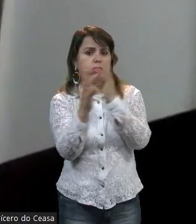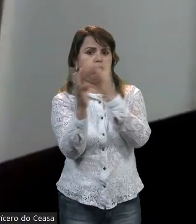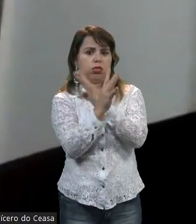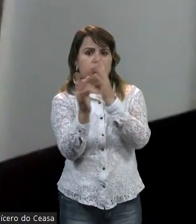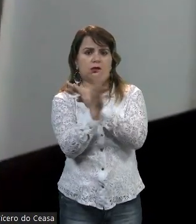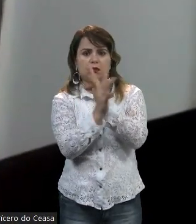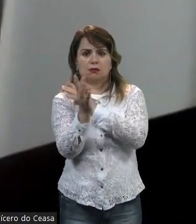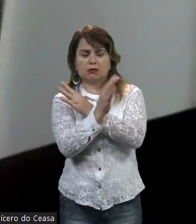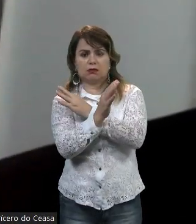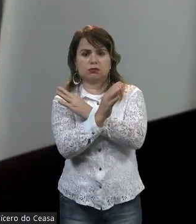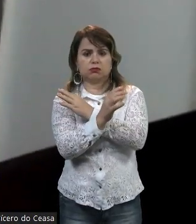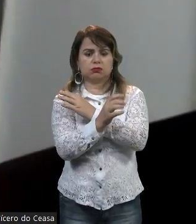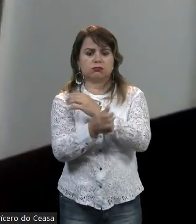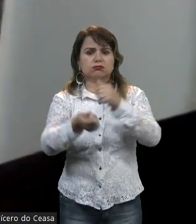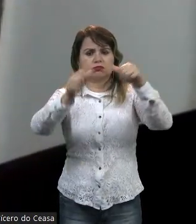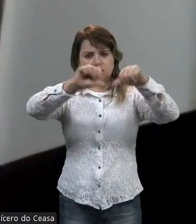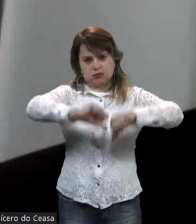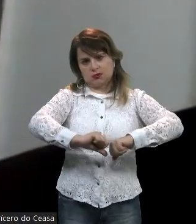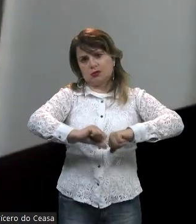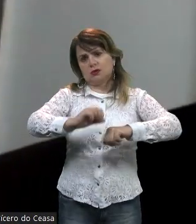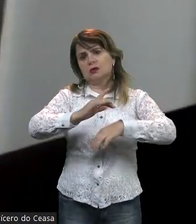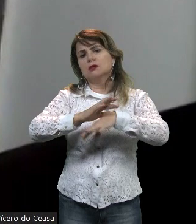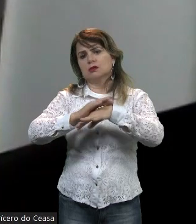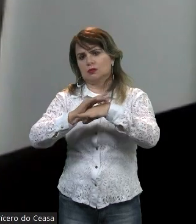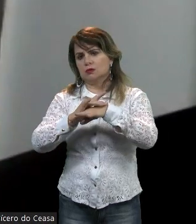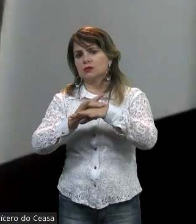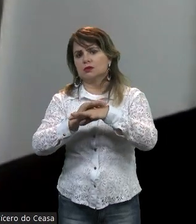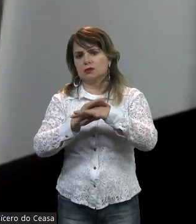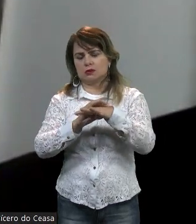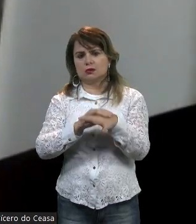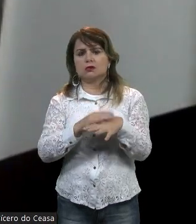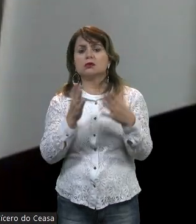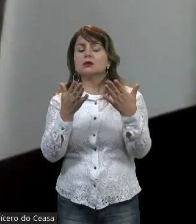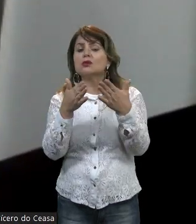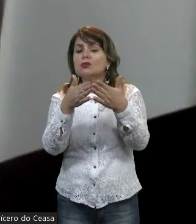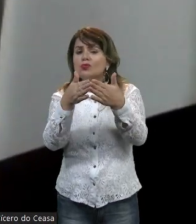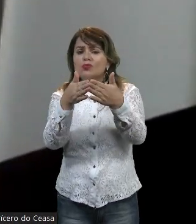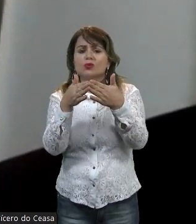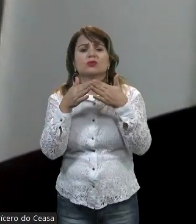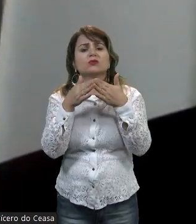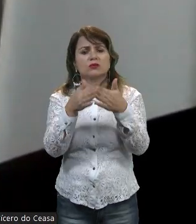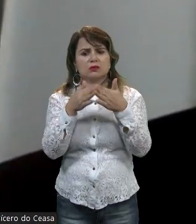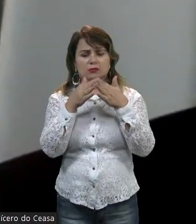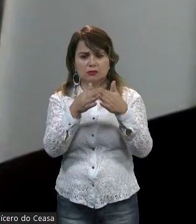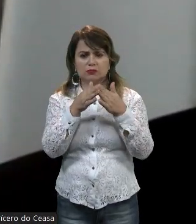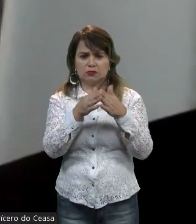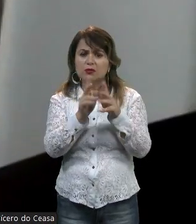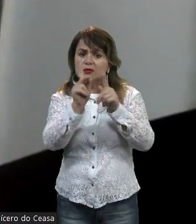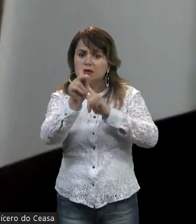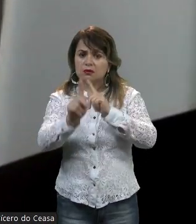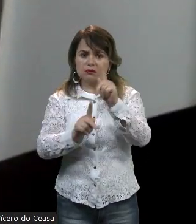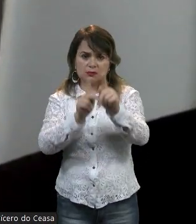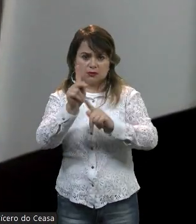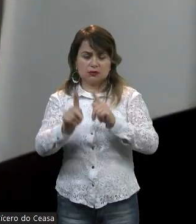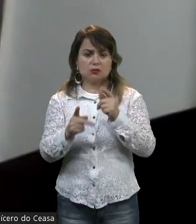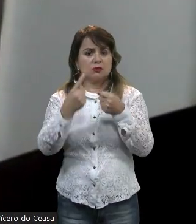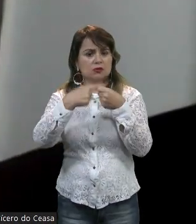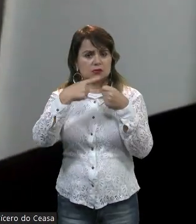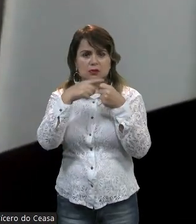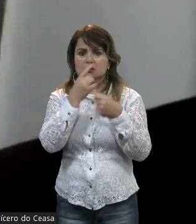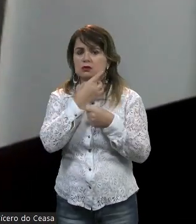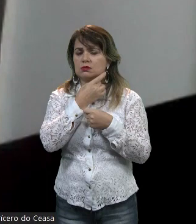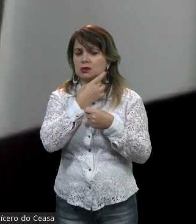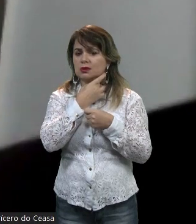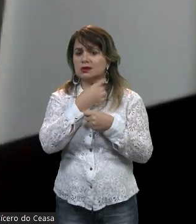razão da doença aí. Então, eu faço votos, peço a Deus que a população de Marília entenda